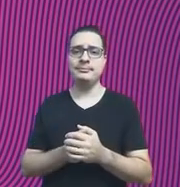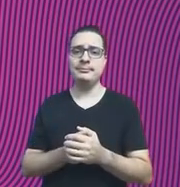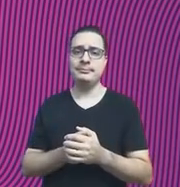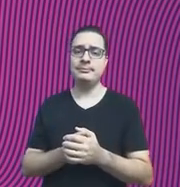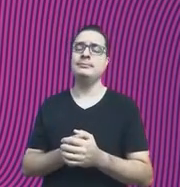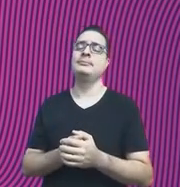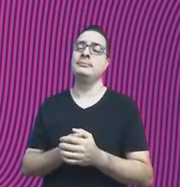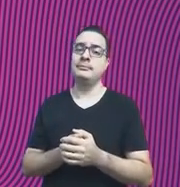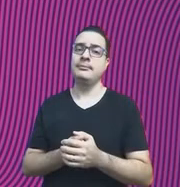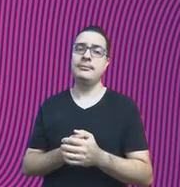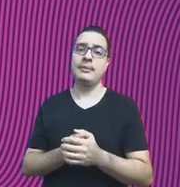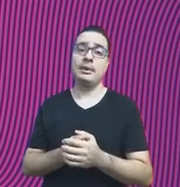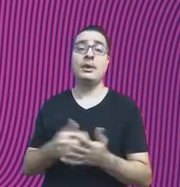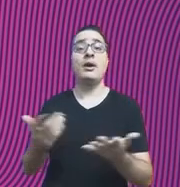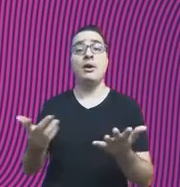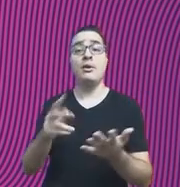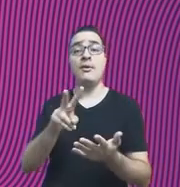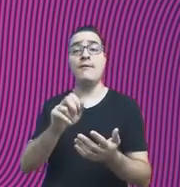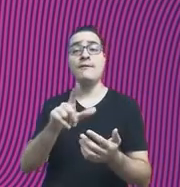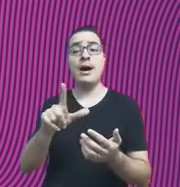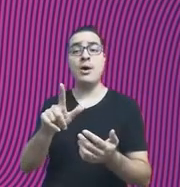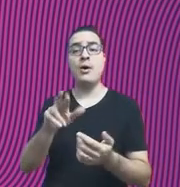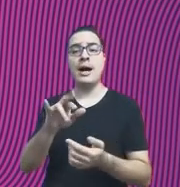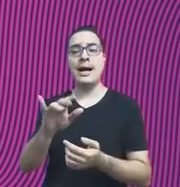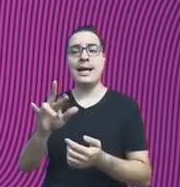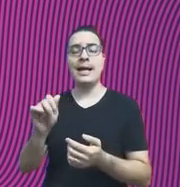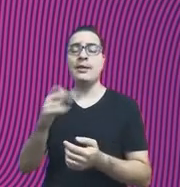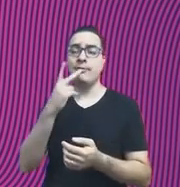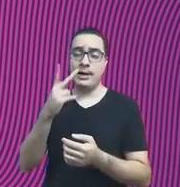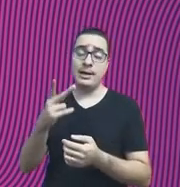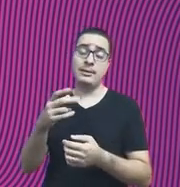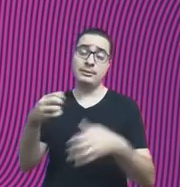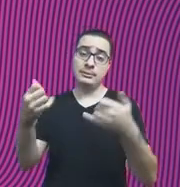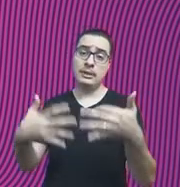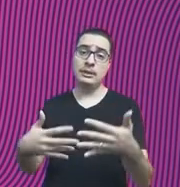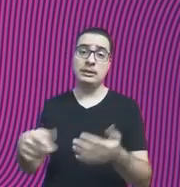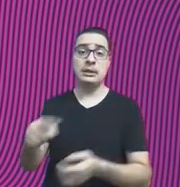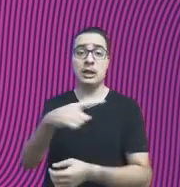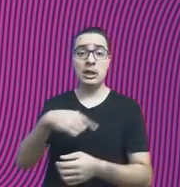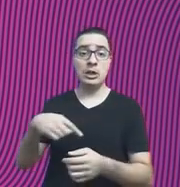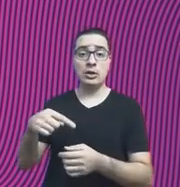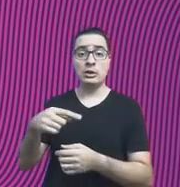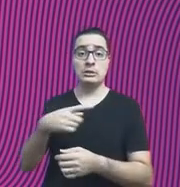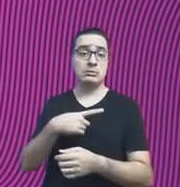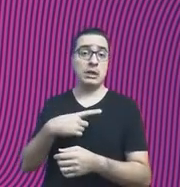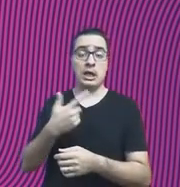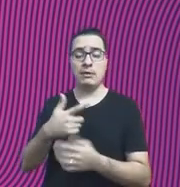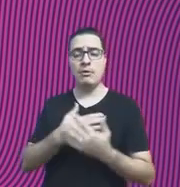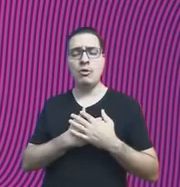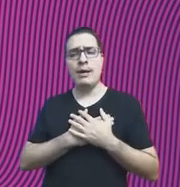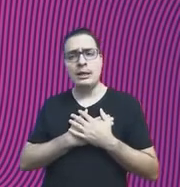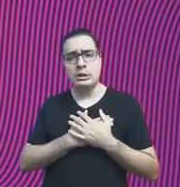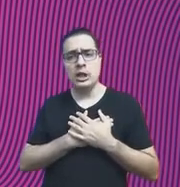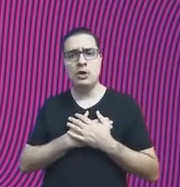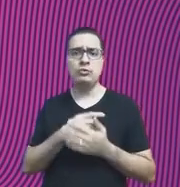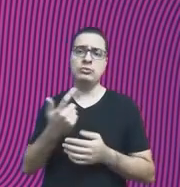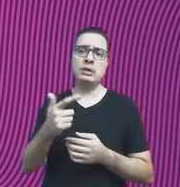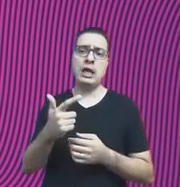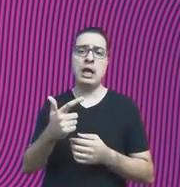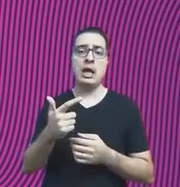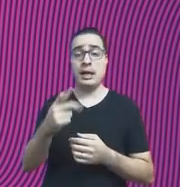E o Val Harari diz isso, né? Que se a gente não se unir, se a gente não tiver a compaixão, não tiver a união, a raça humana não